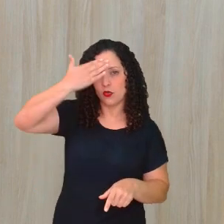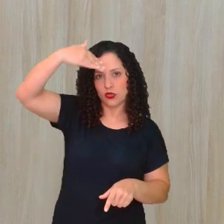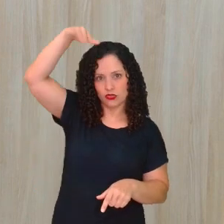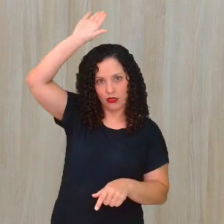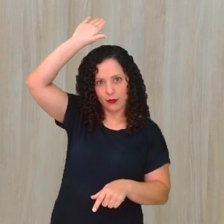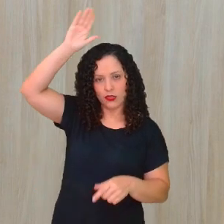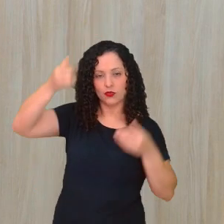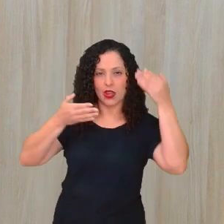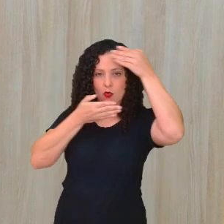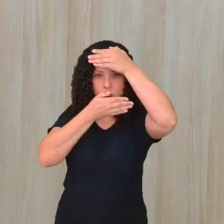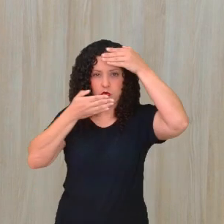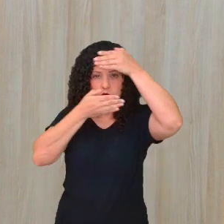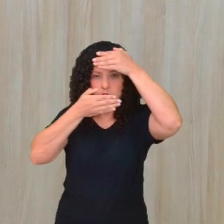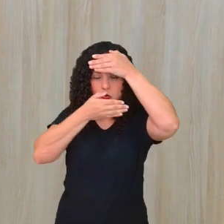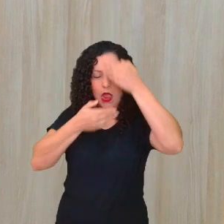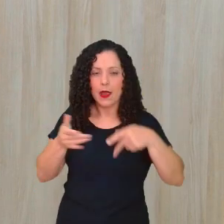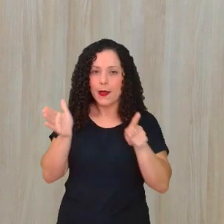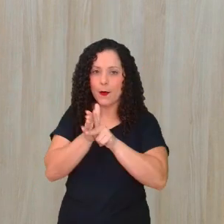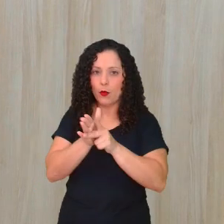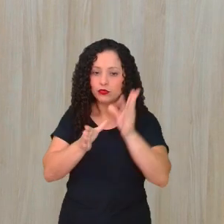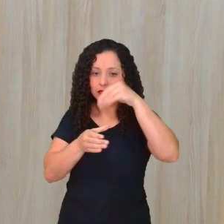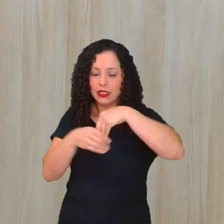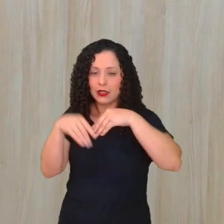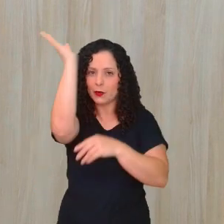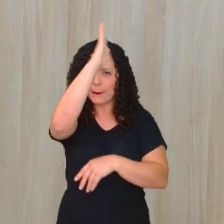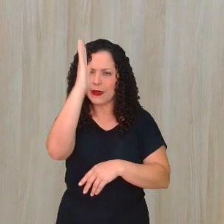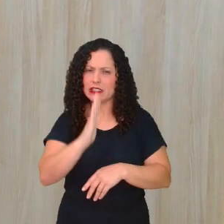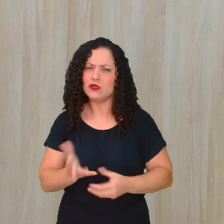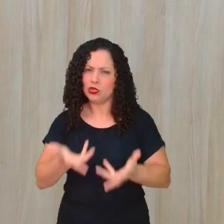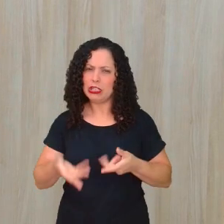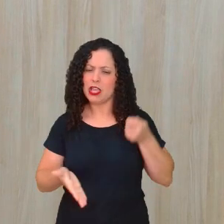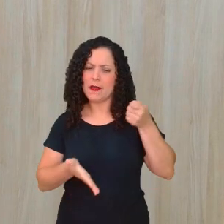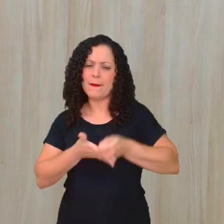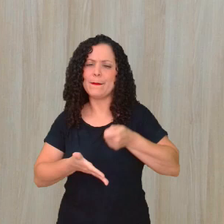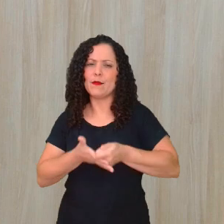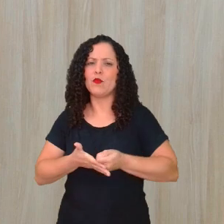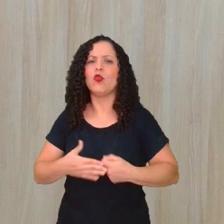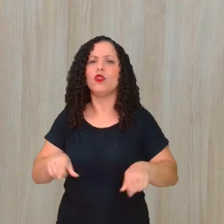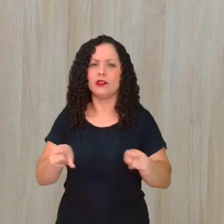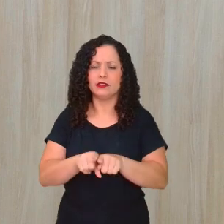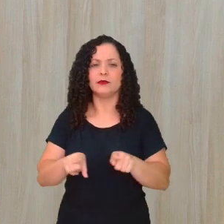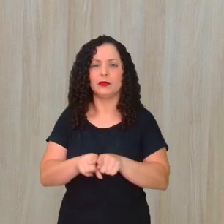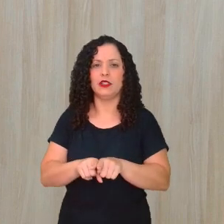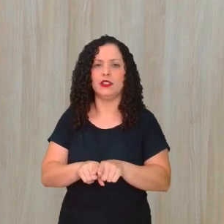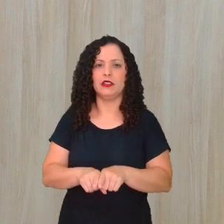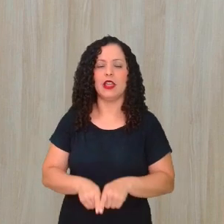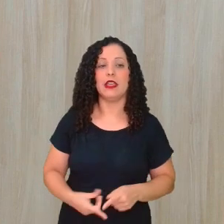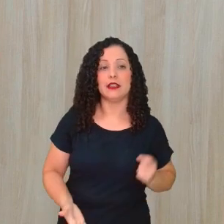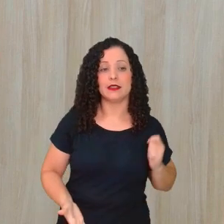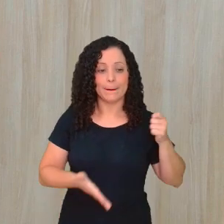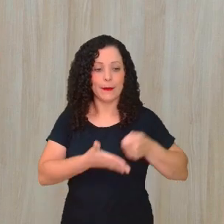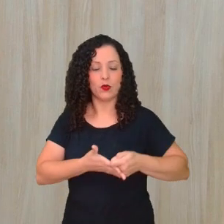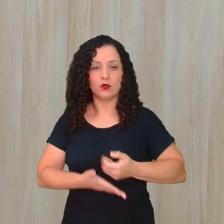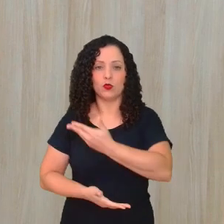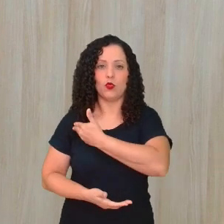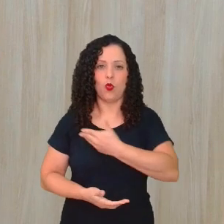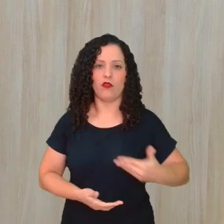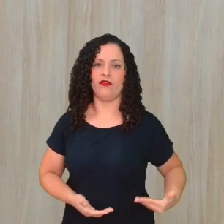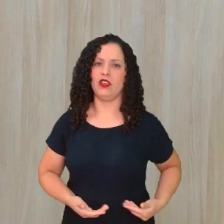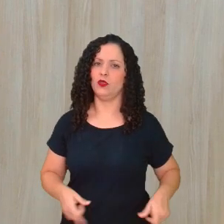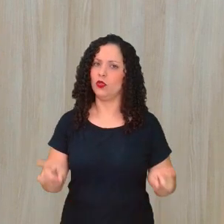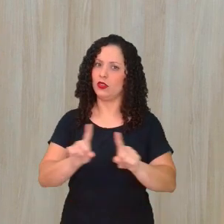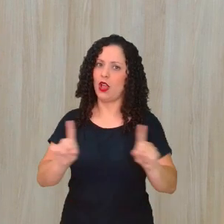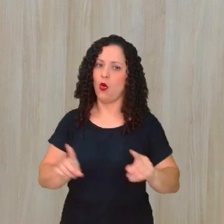no Brasil, né, e havia essa certa imposição do governo imperial, né, em relação à questão